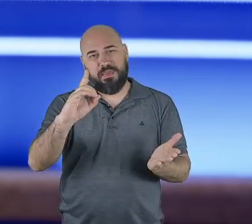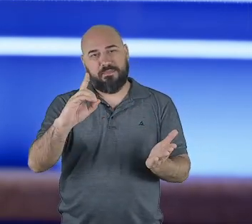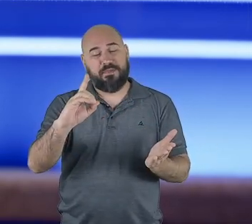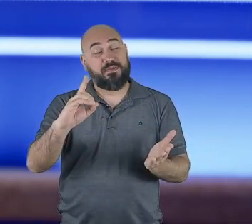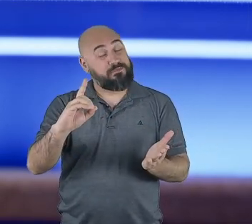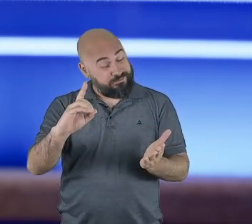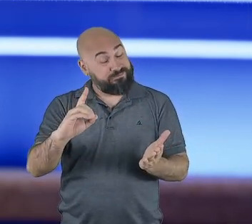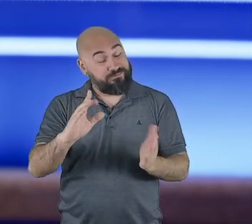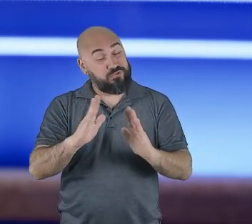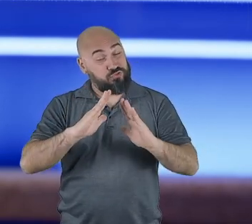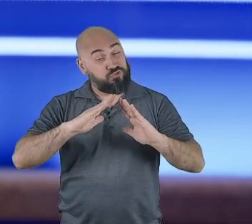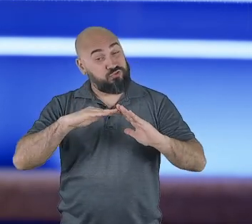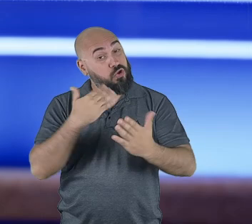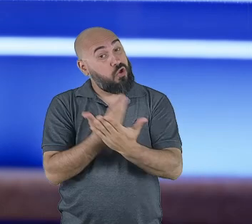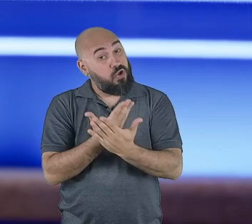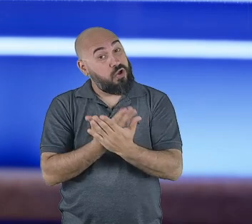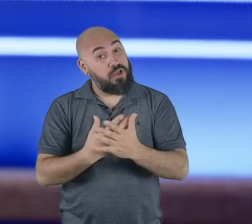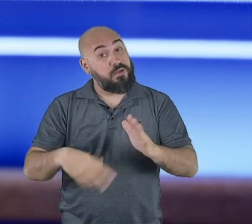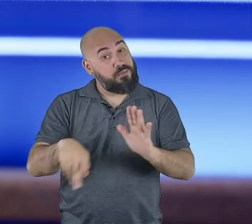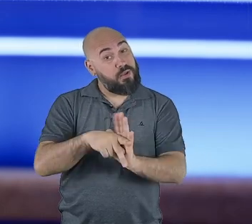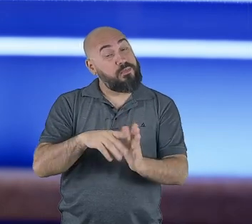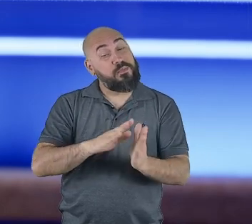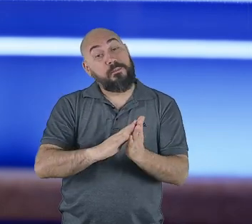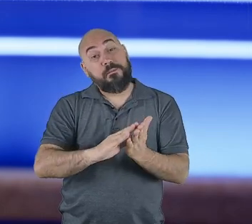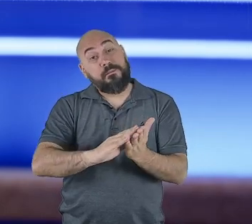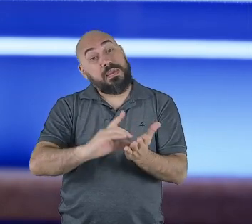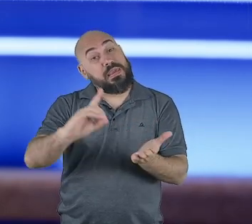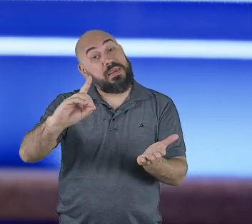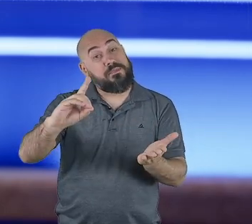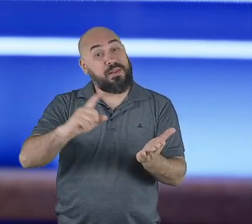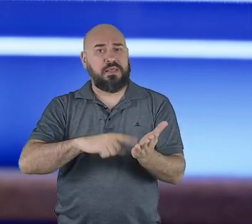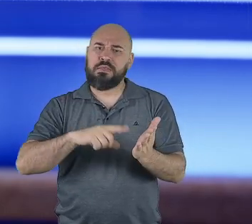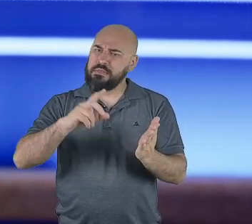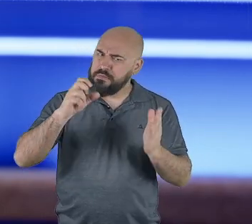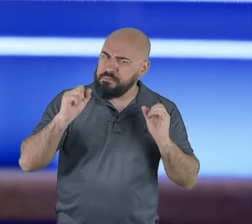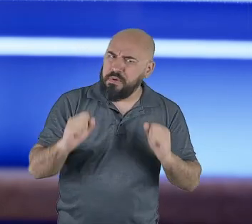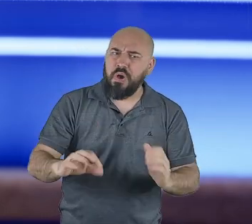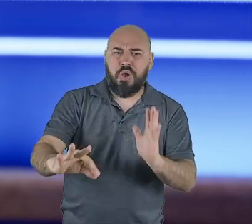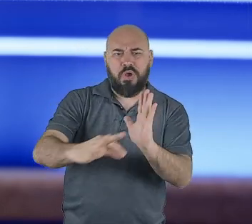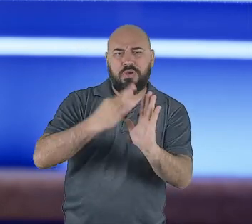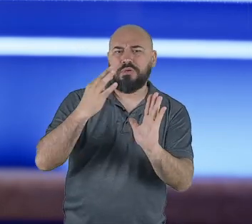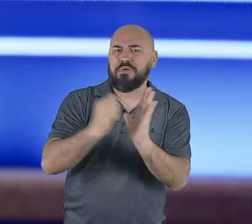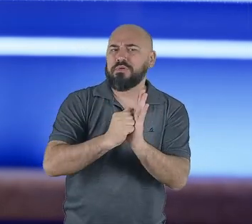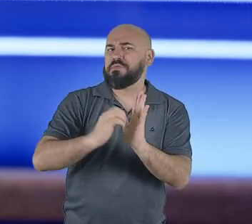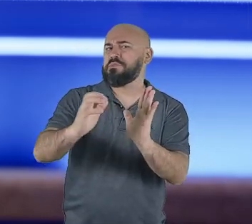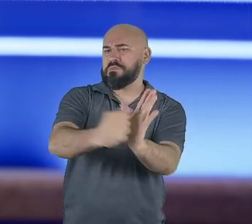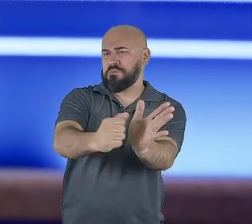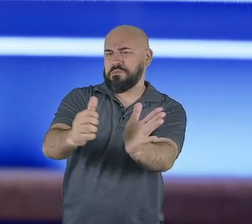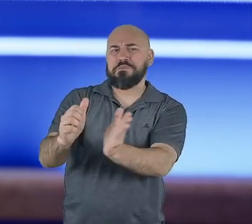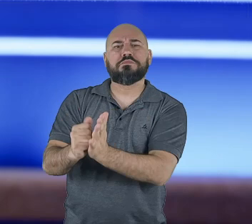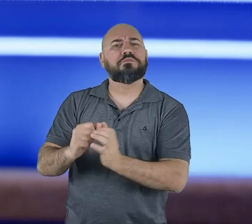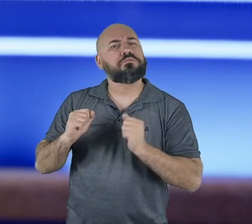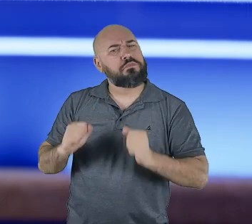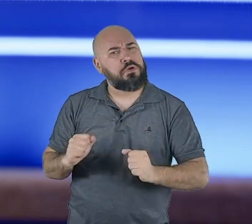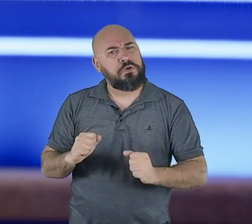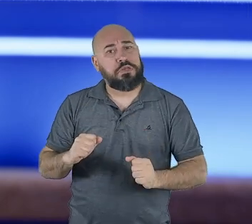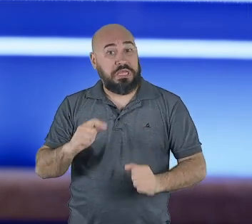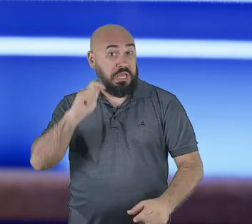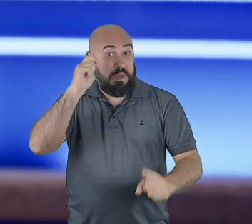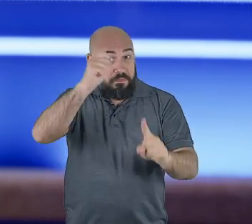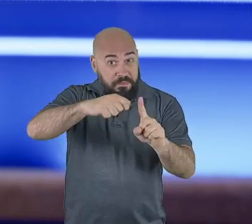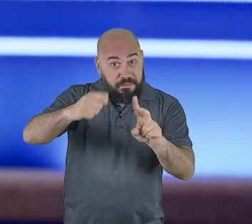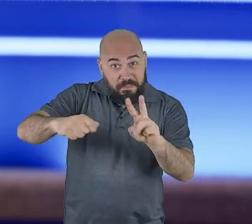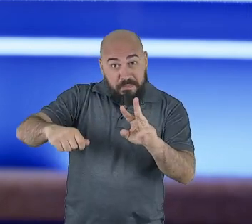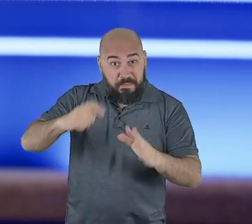mesmo. A Escola Bíblica da Novo Tempo está sempre de matrículas abertas e aqui você não paga mensalidade para receber os